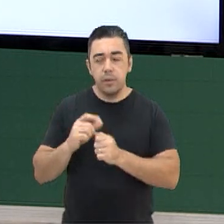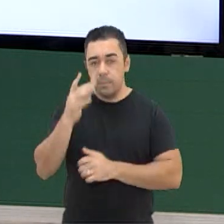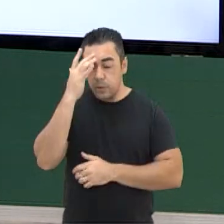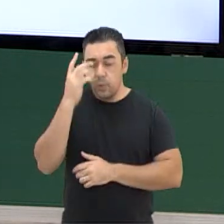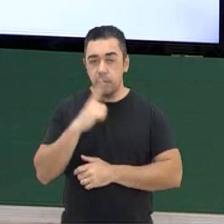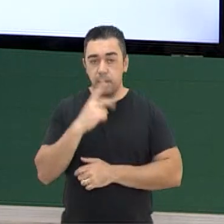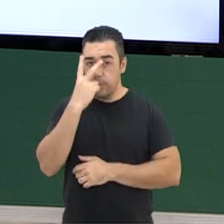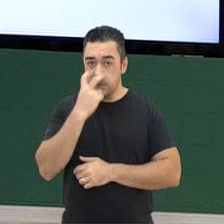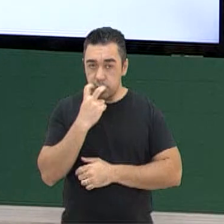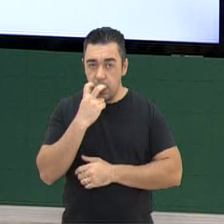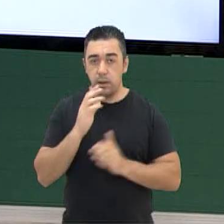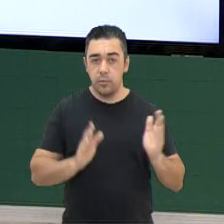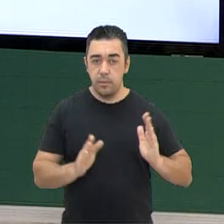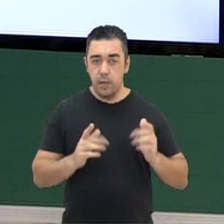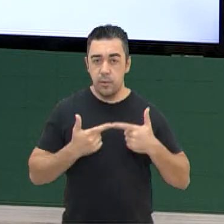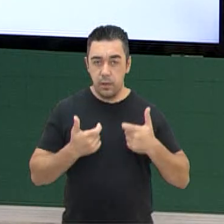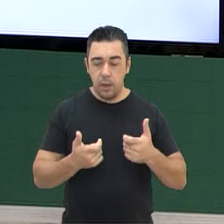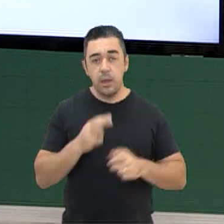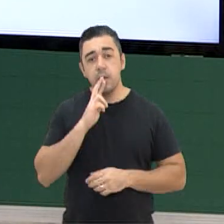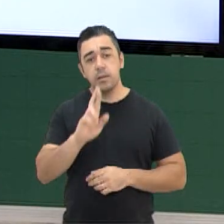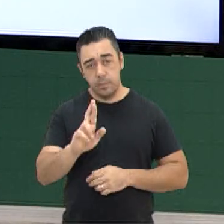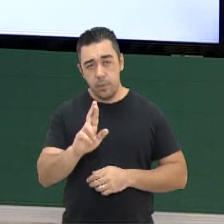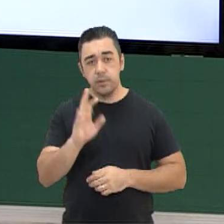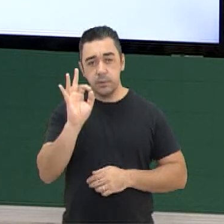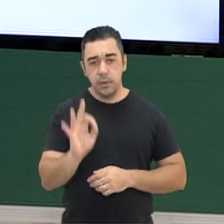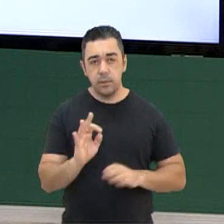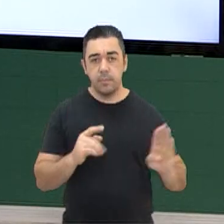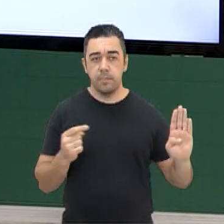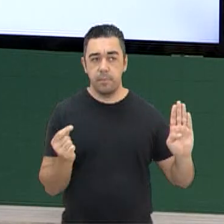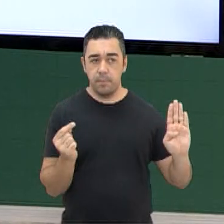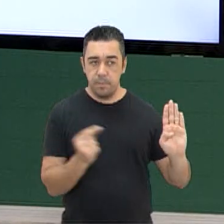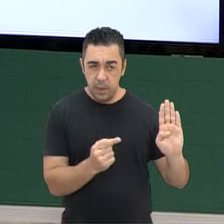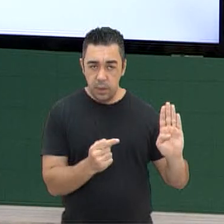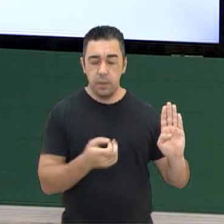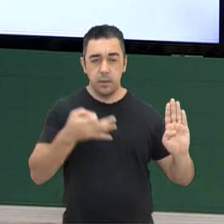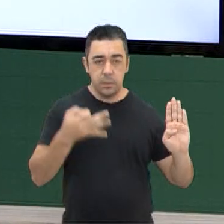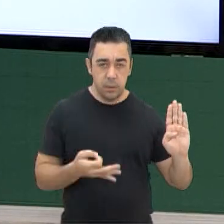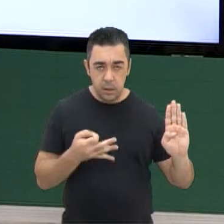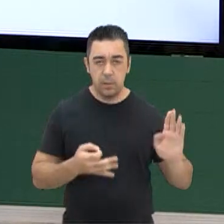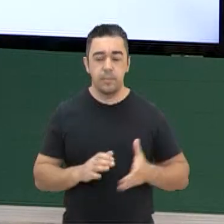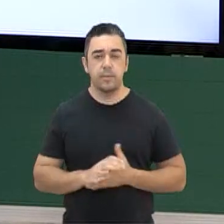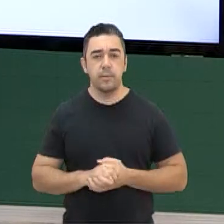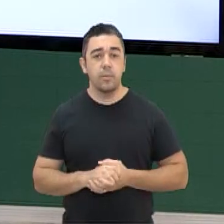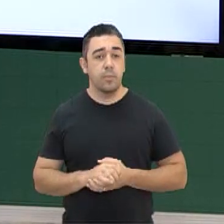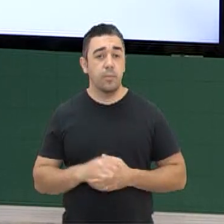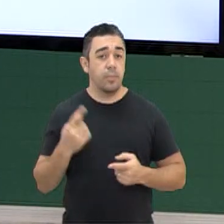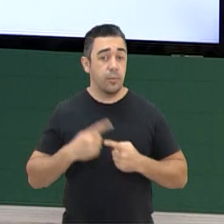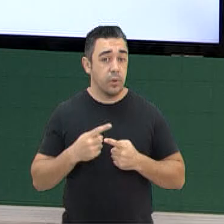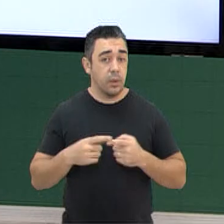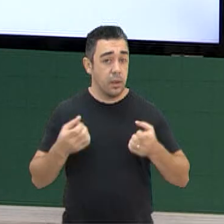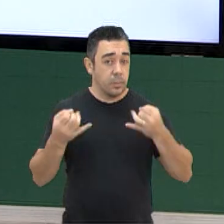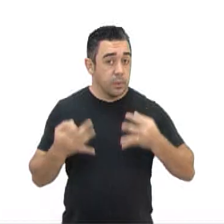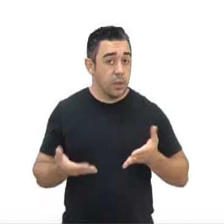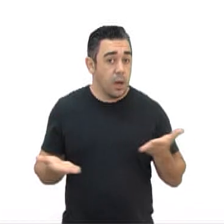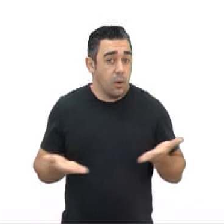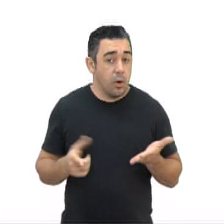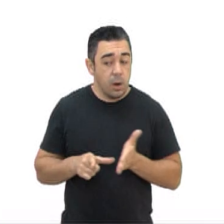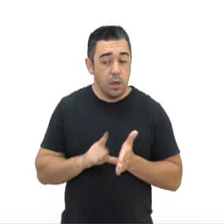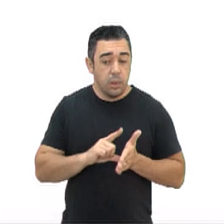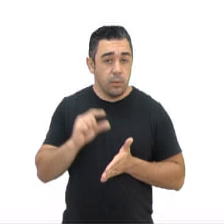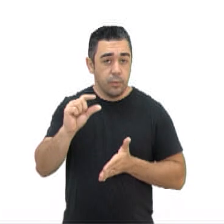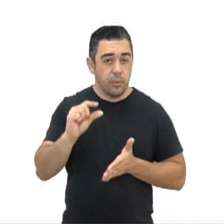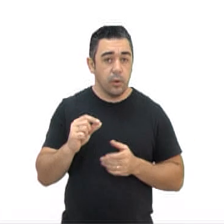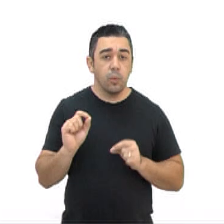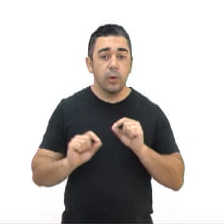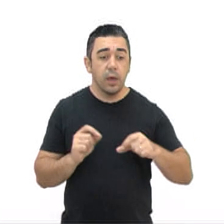ficaram cegos durante a guerra. A resposta certa é a letra B. Lembrando que eu falei há pouco que